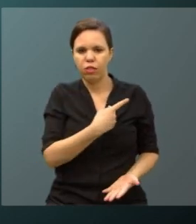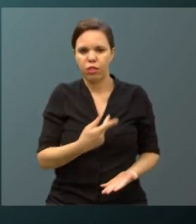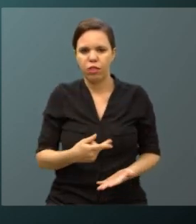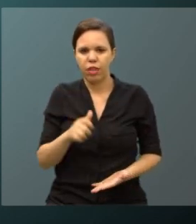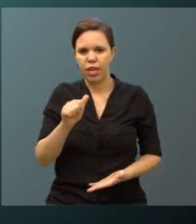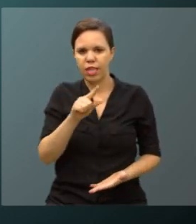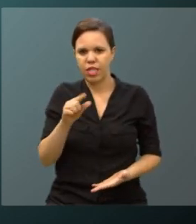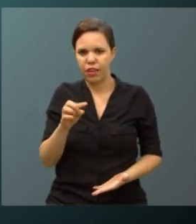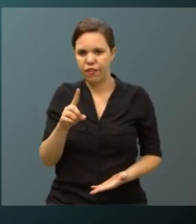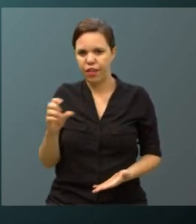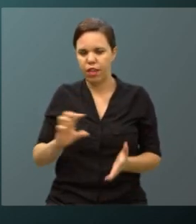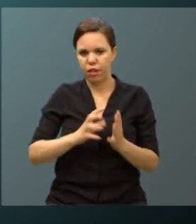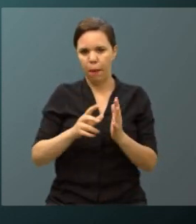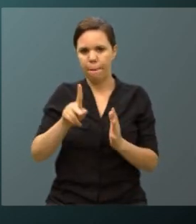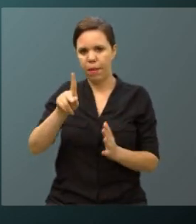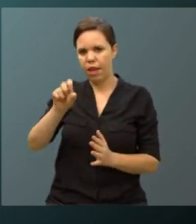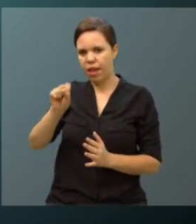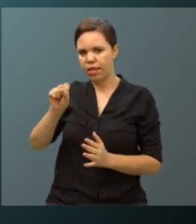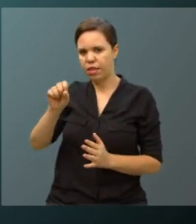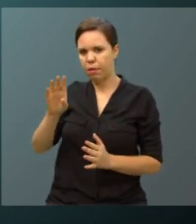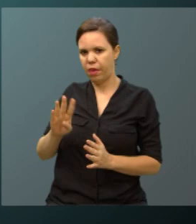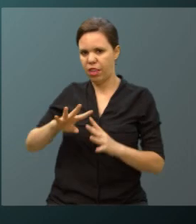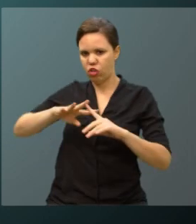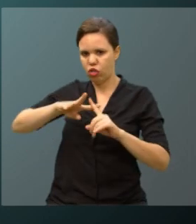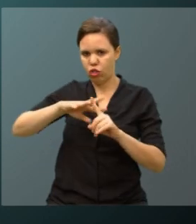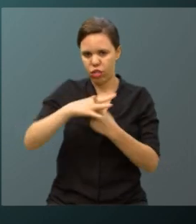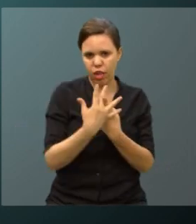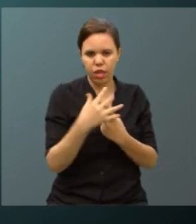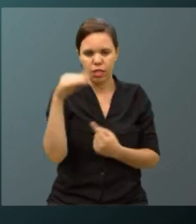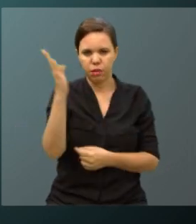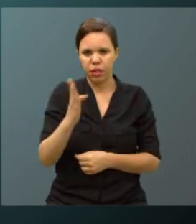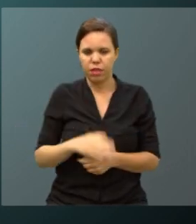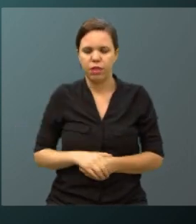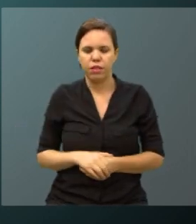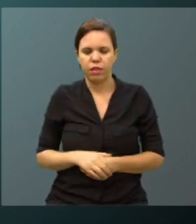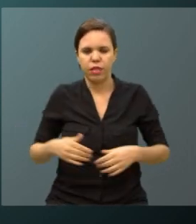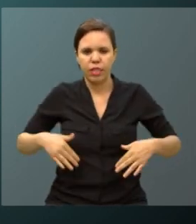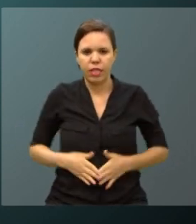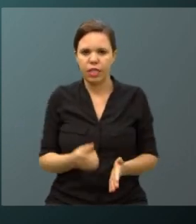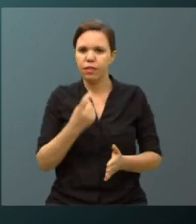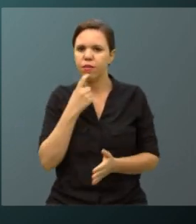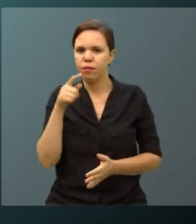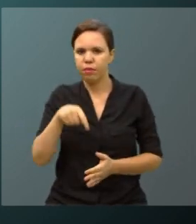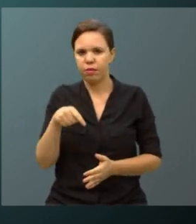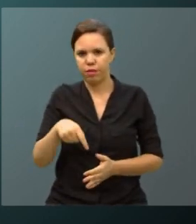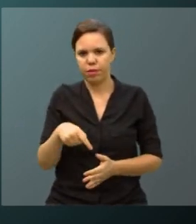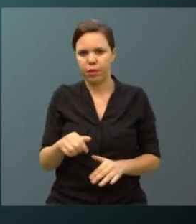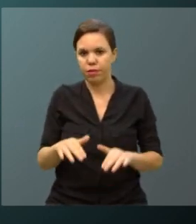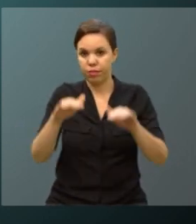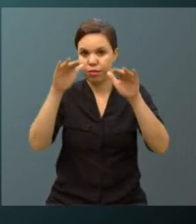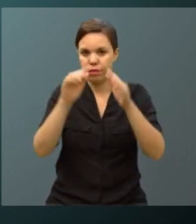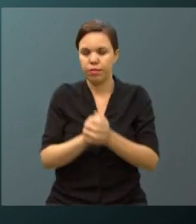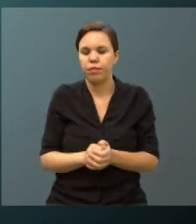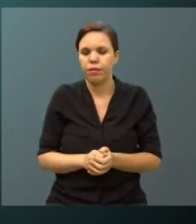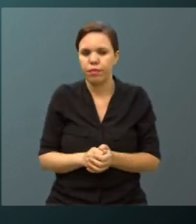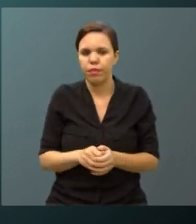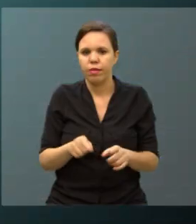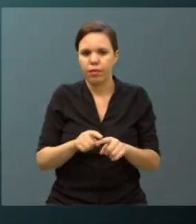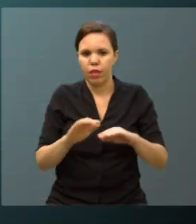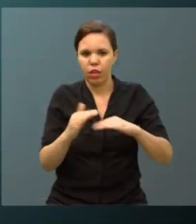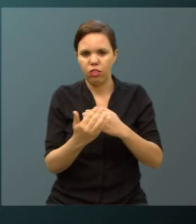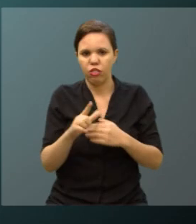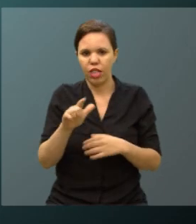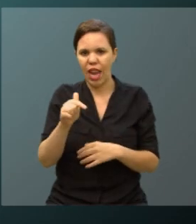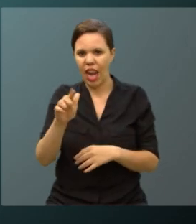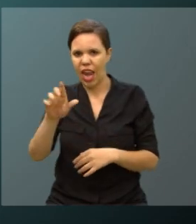Elias Azevedo do PSB, Partido Socialista Brasileiro. Ele nasceu em Campinas, mais precisamente no Jardim do